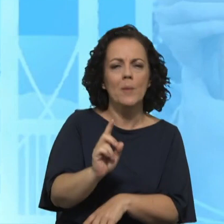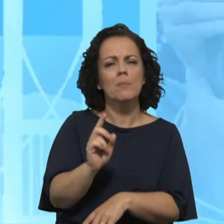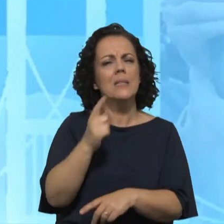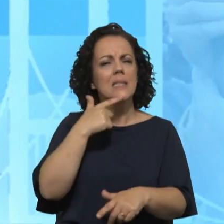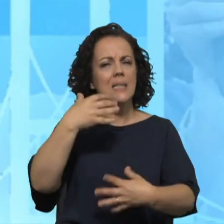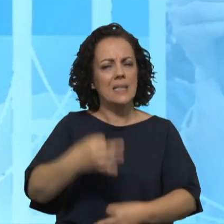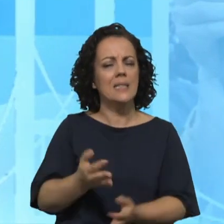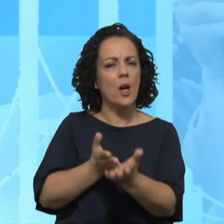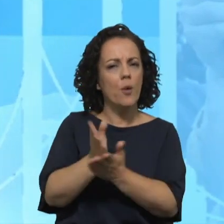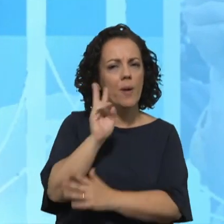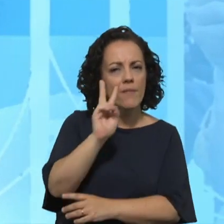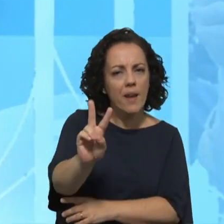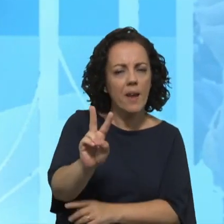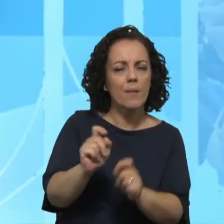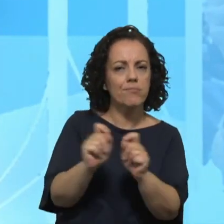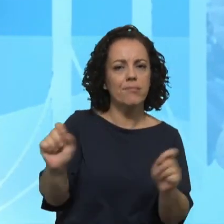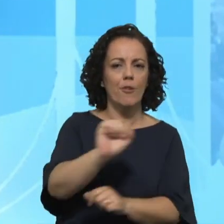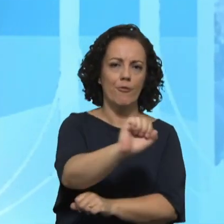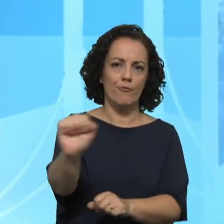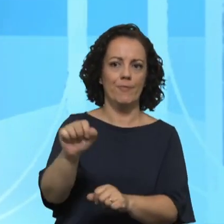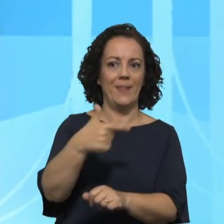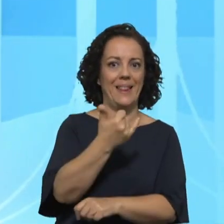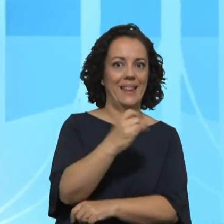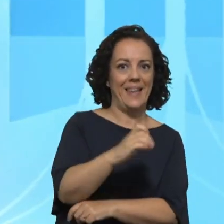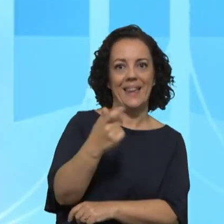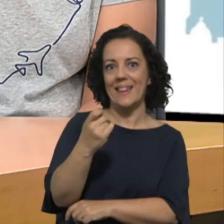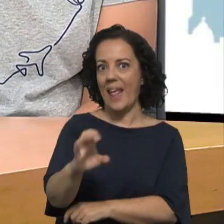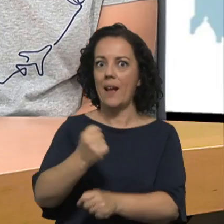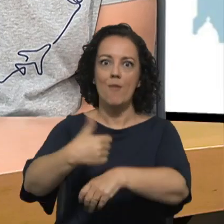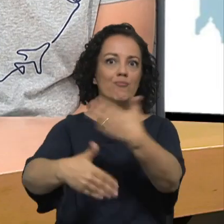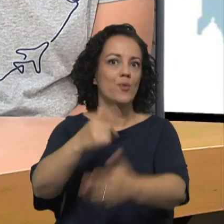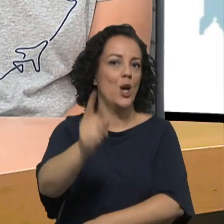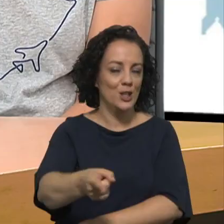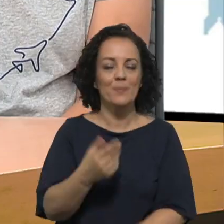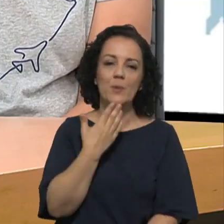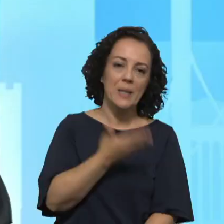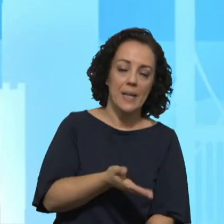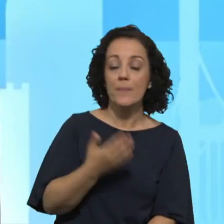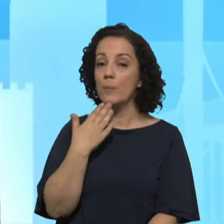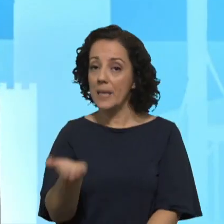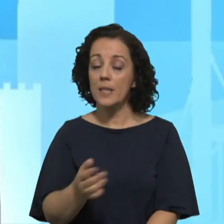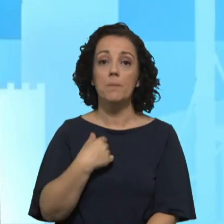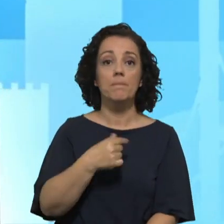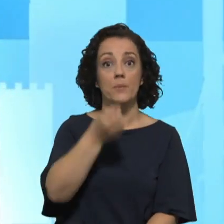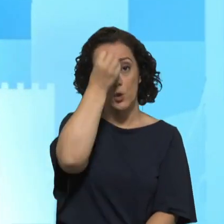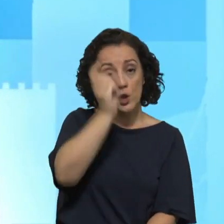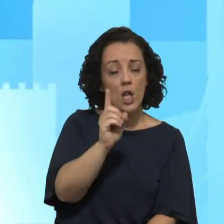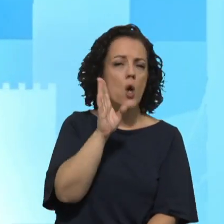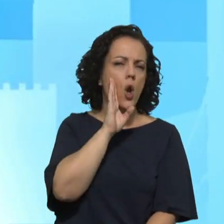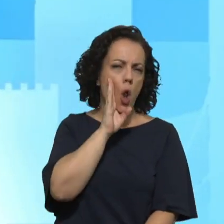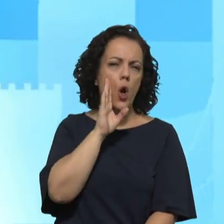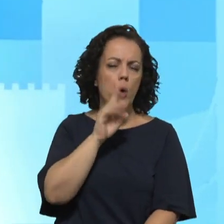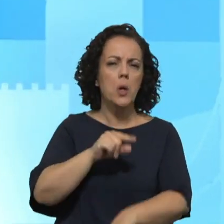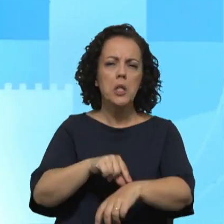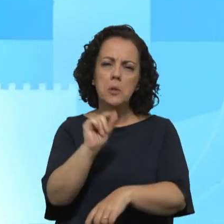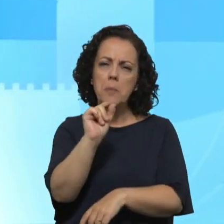acompanhar também o alcance agora no terreno deste Tic-Tac. Muito obrigado. Obrigado. Ficamos por aqui. Lembro que mais logo, alguns minutos